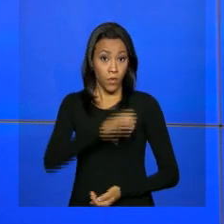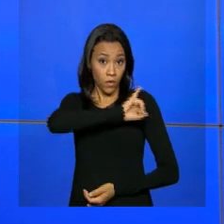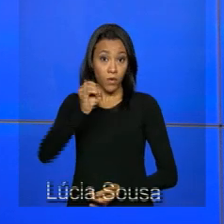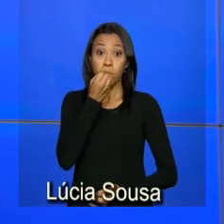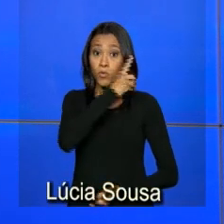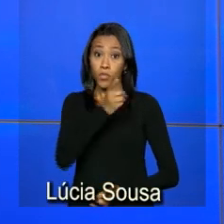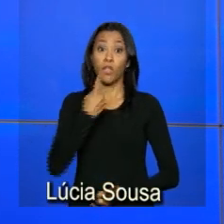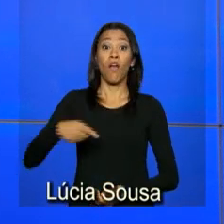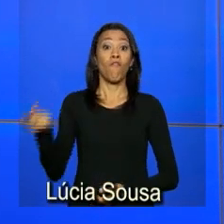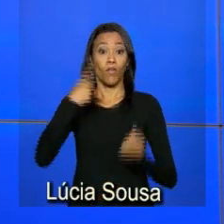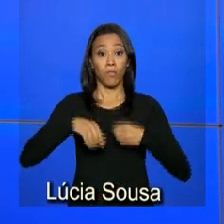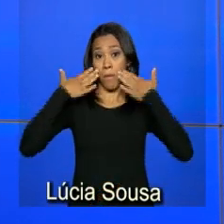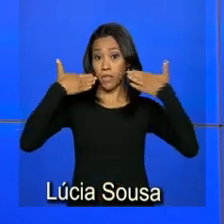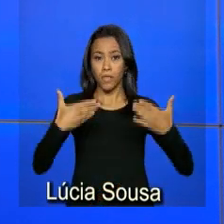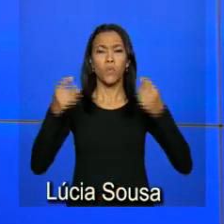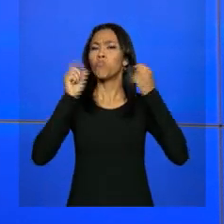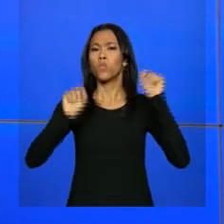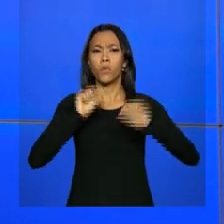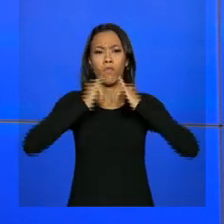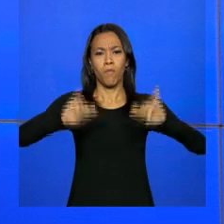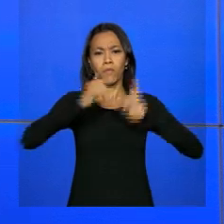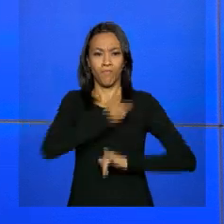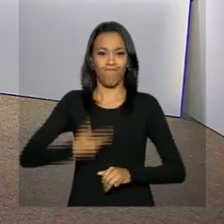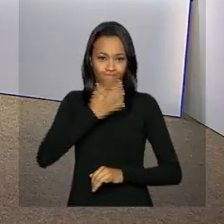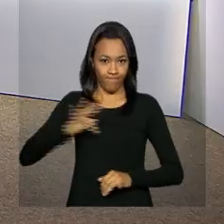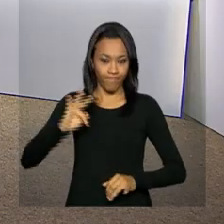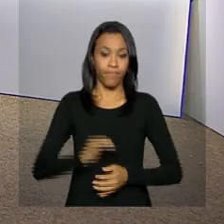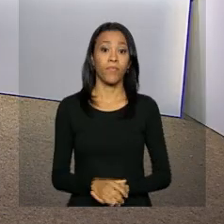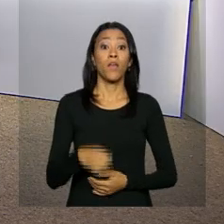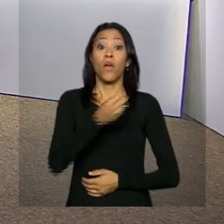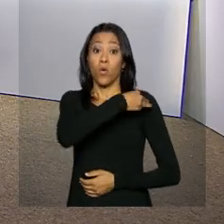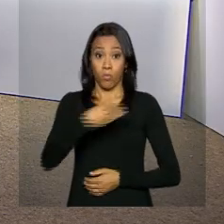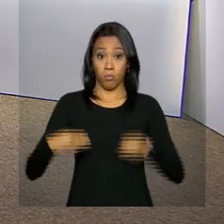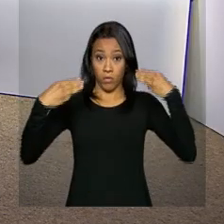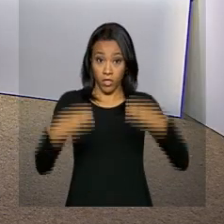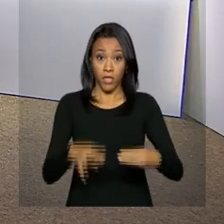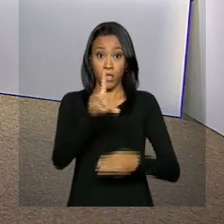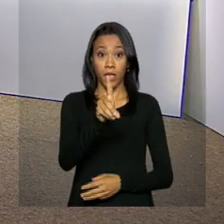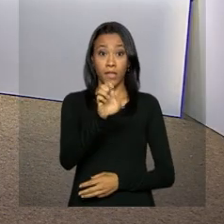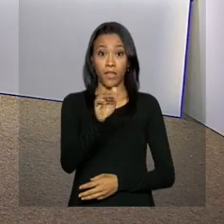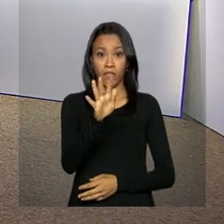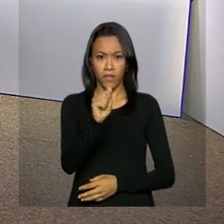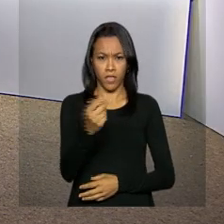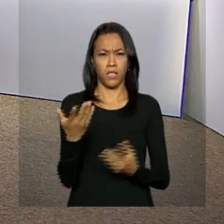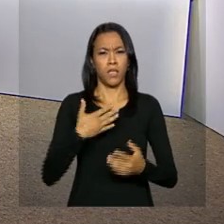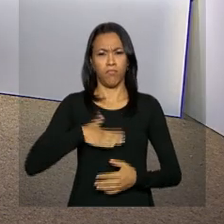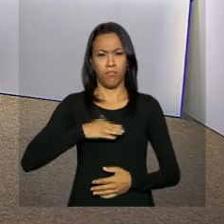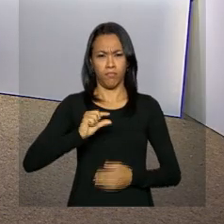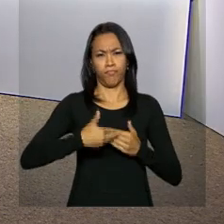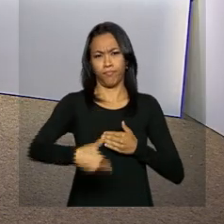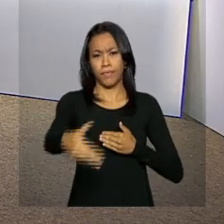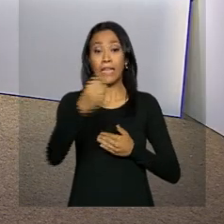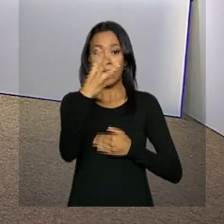Olá bom dia estamos no ar com as notícias do governo federal o Ministério da Defesa concede entrevista coletiva Logo mais às